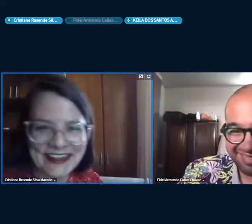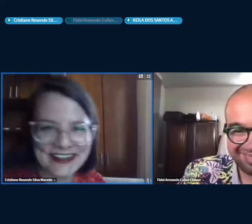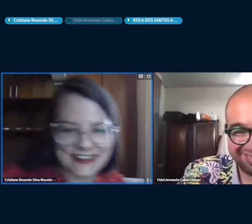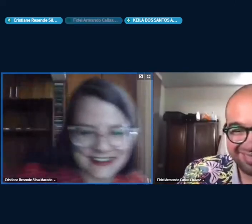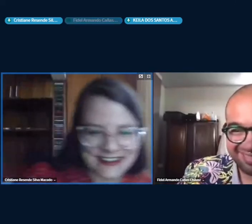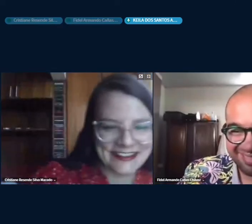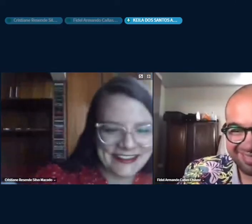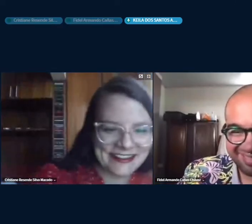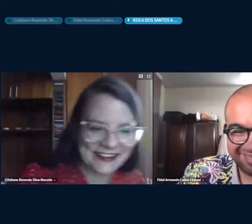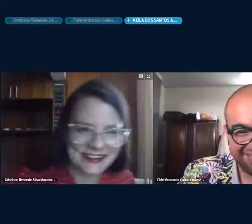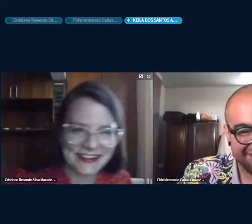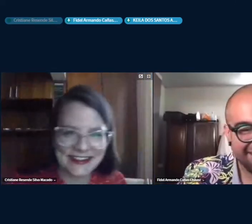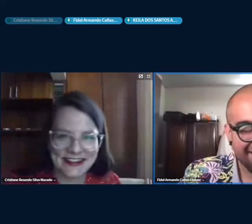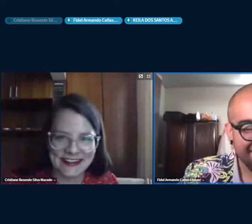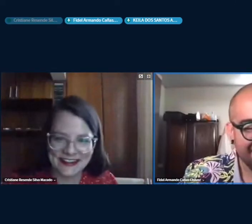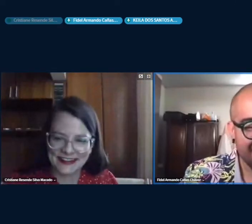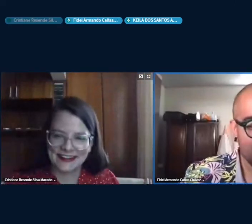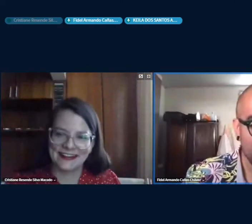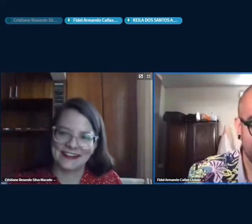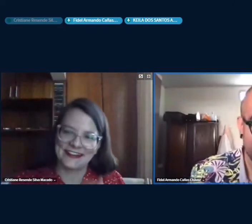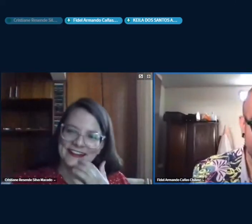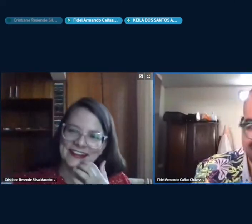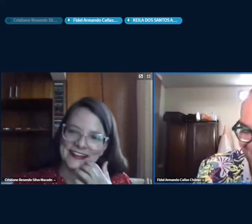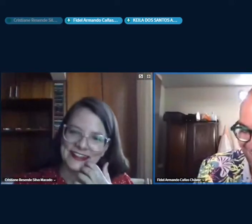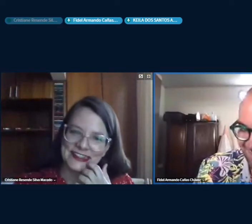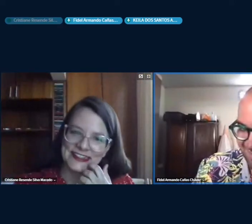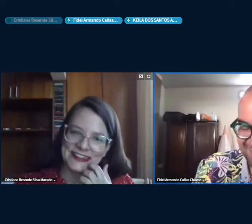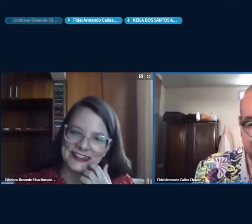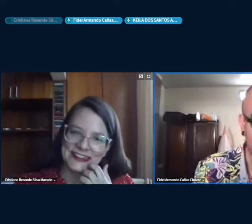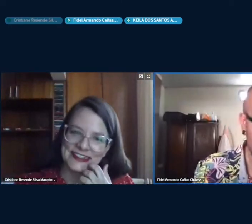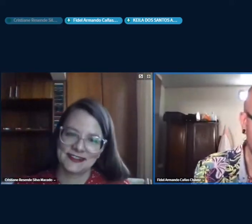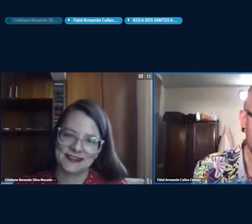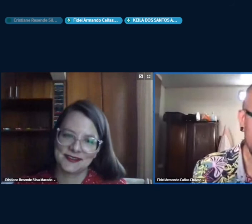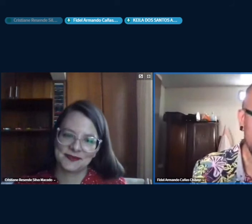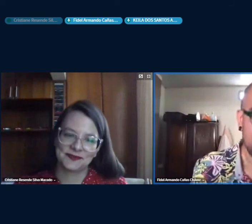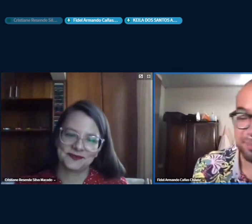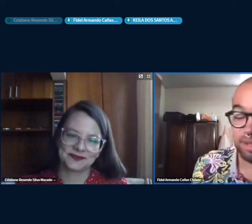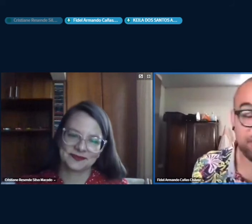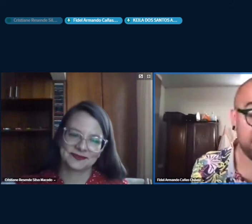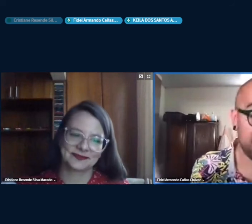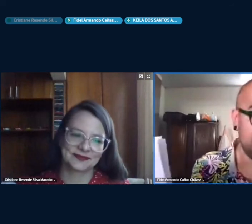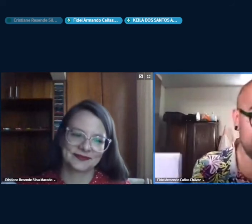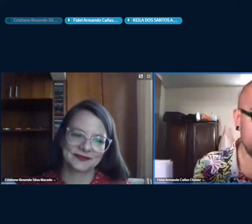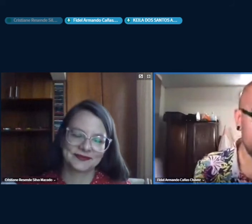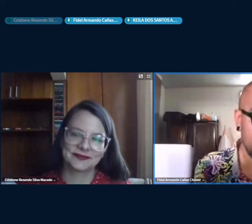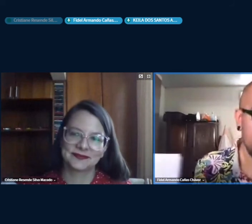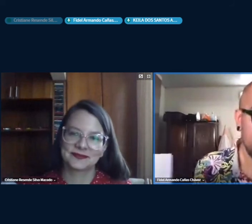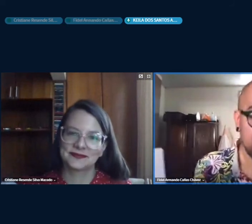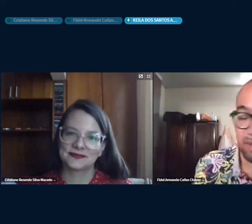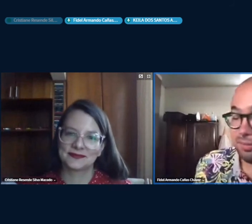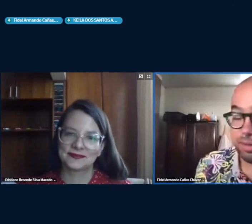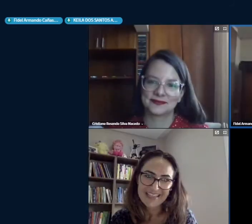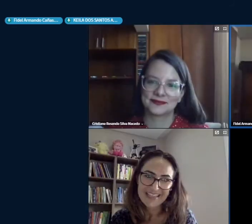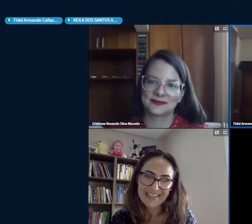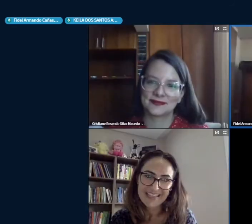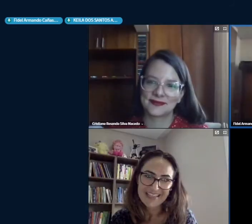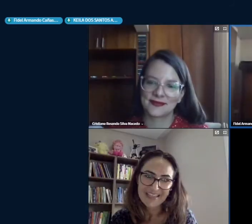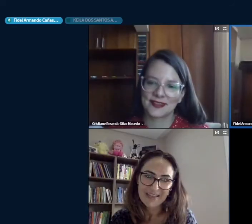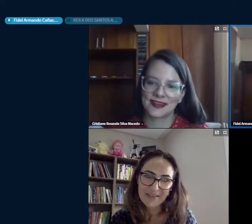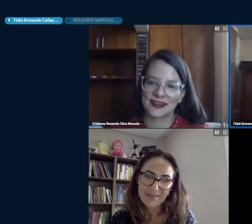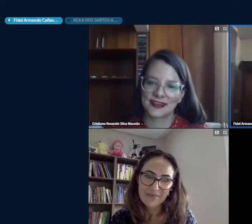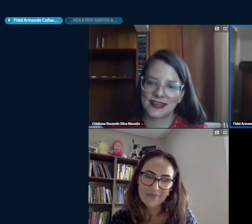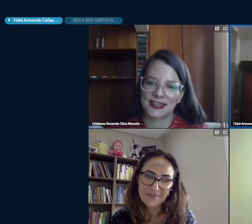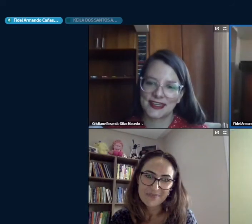professor que saudade fico te vendo aí tudo bem eu não quero atrapalhar não eu tive dois